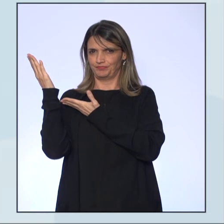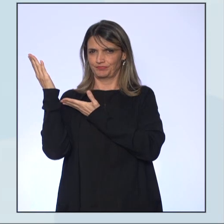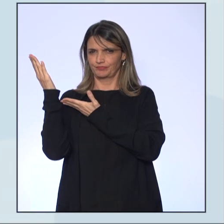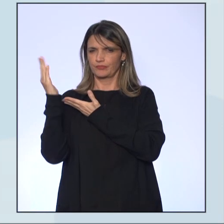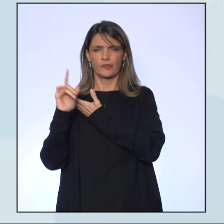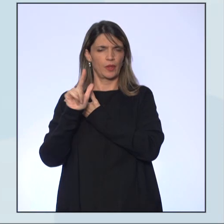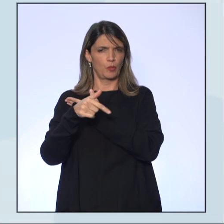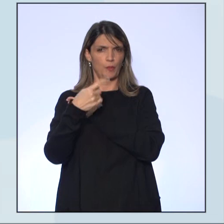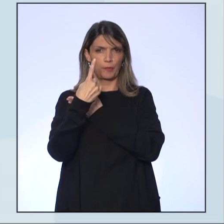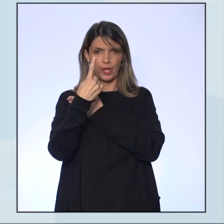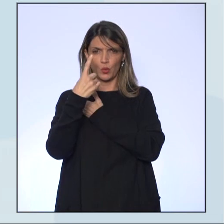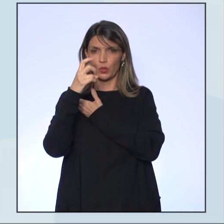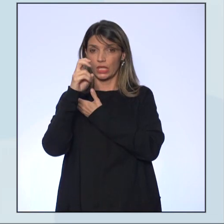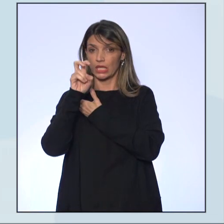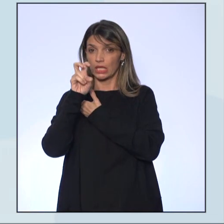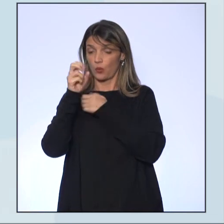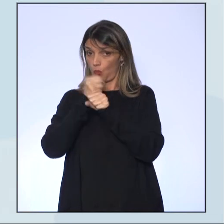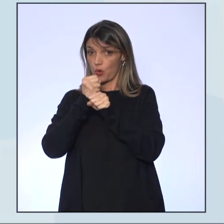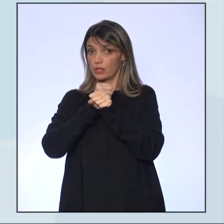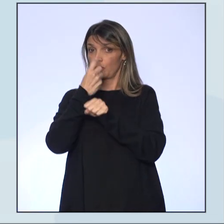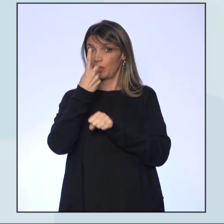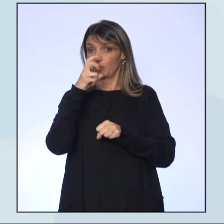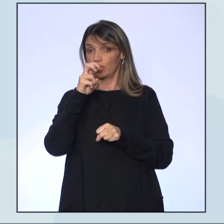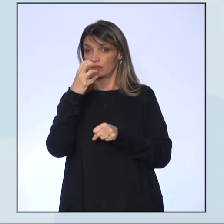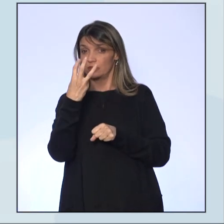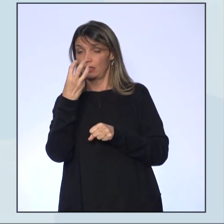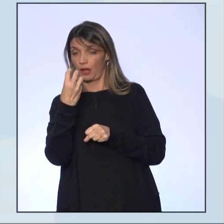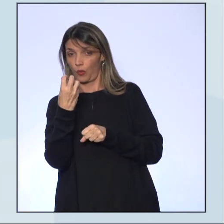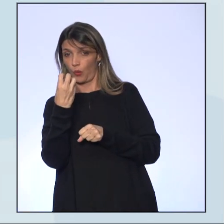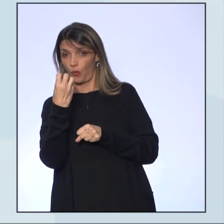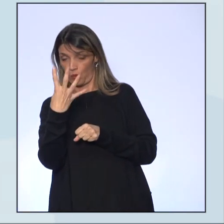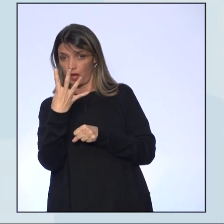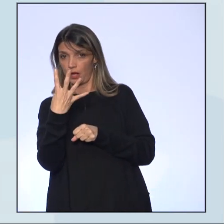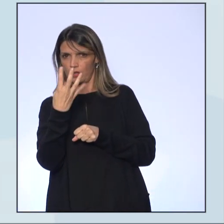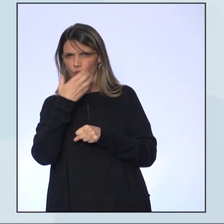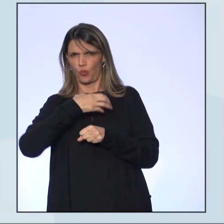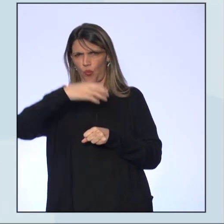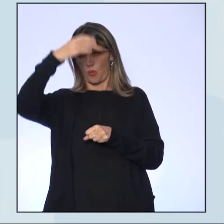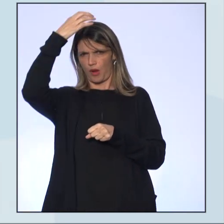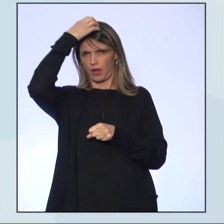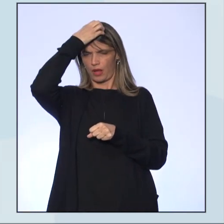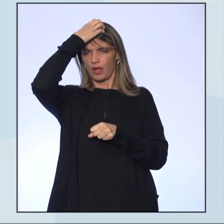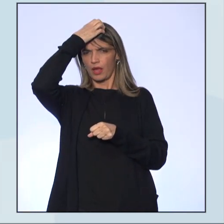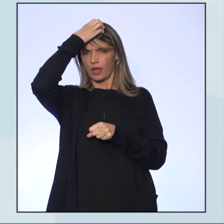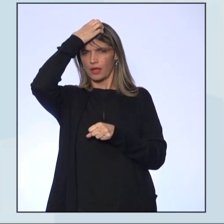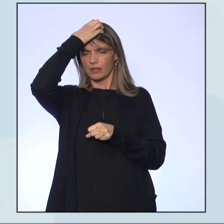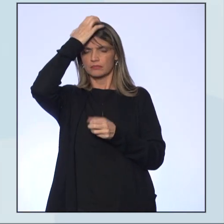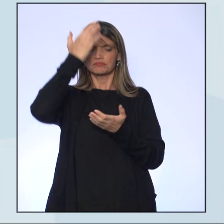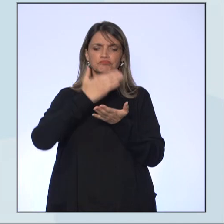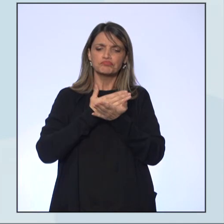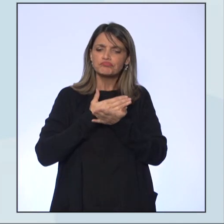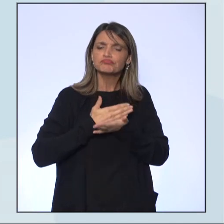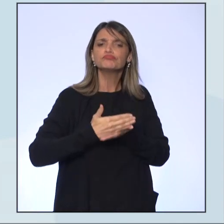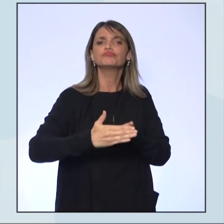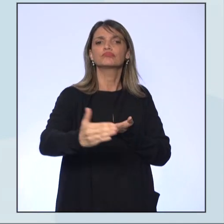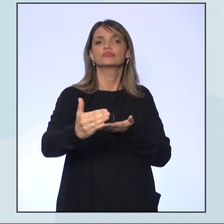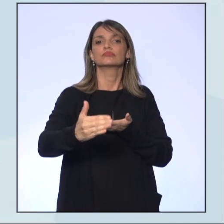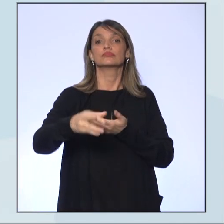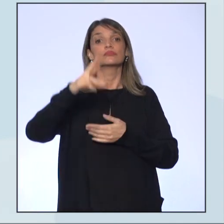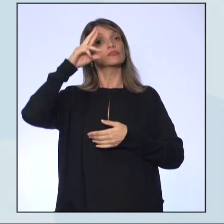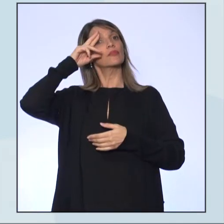de 1534, o rei Henrique VIII, os reis ingleses, a partir dali, vão ser